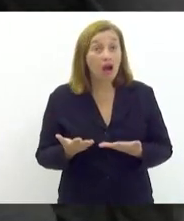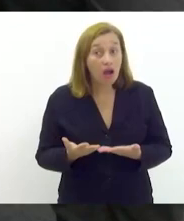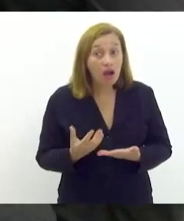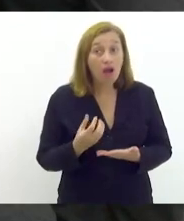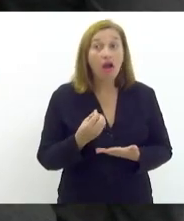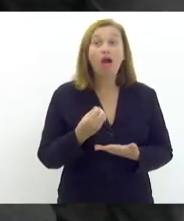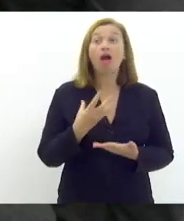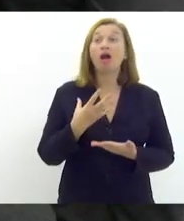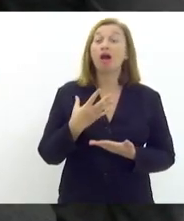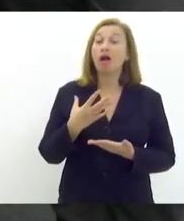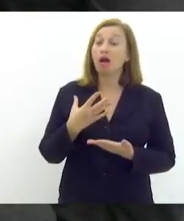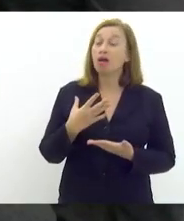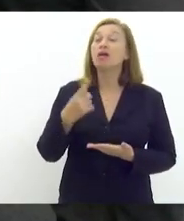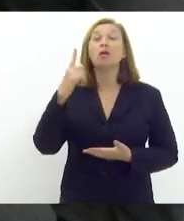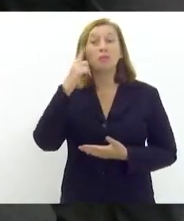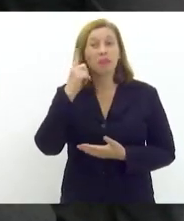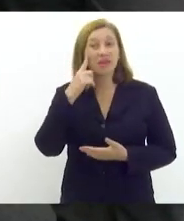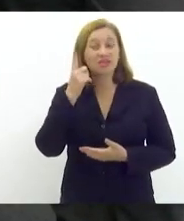bom